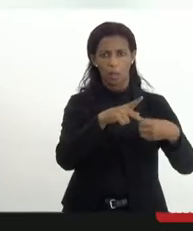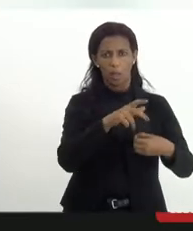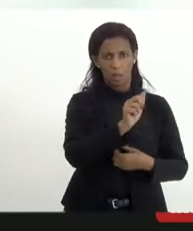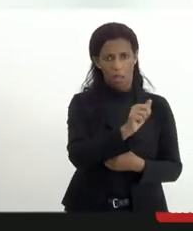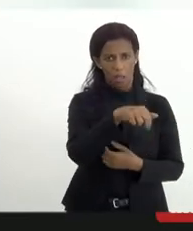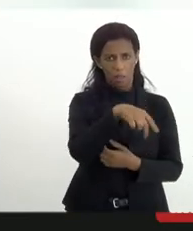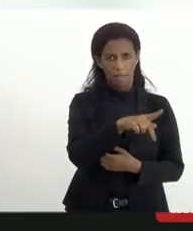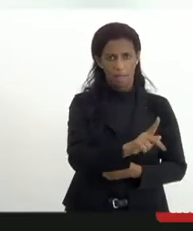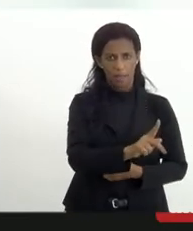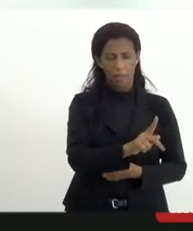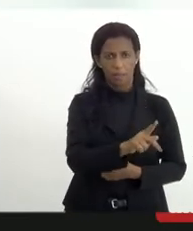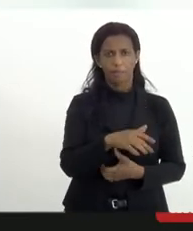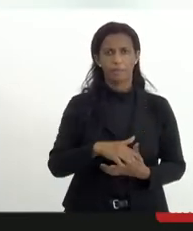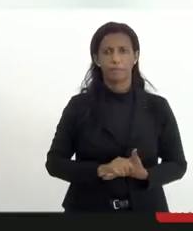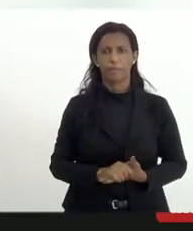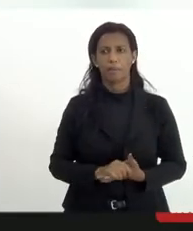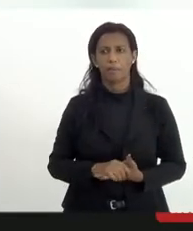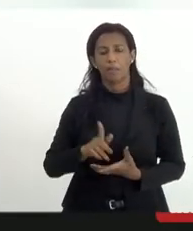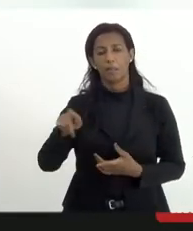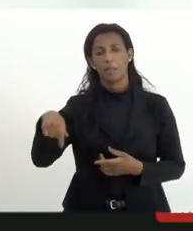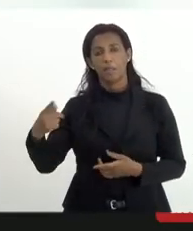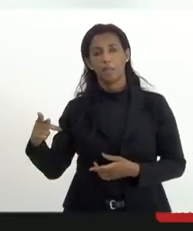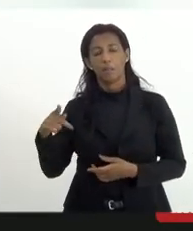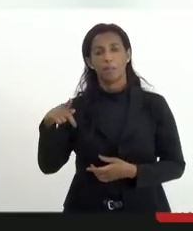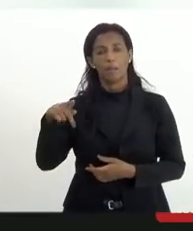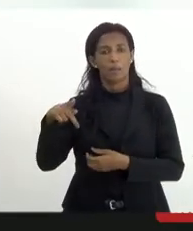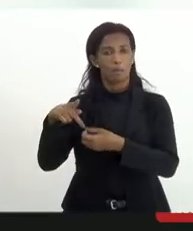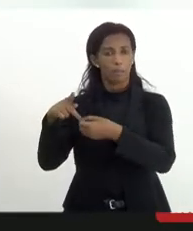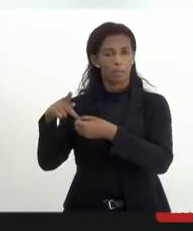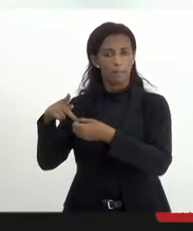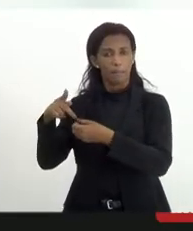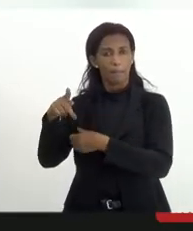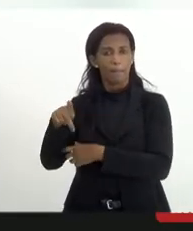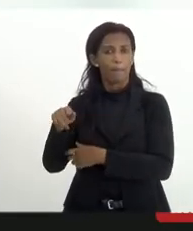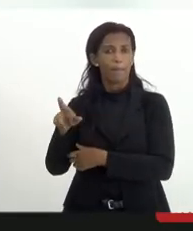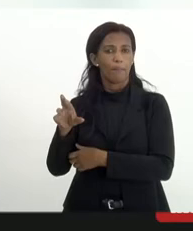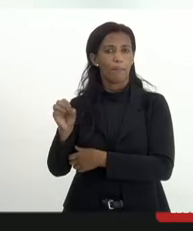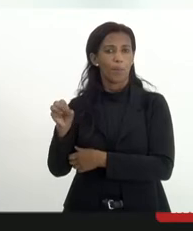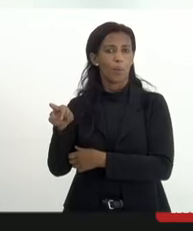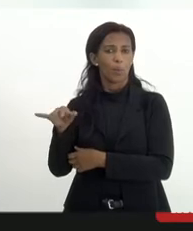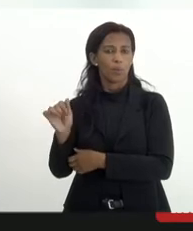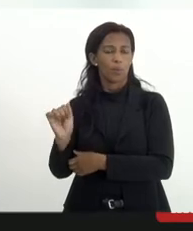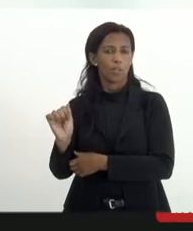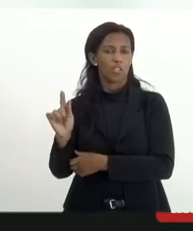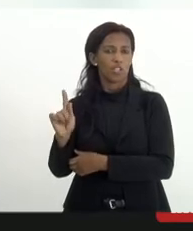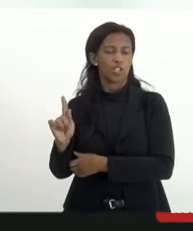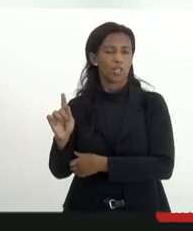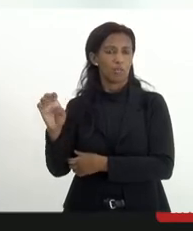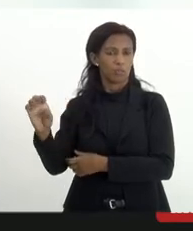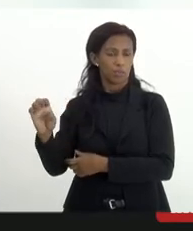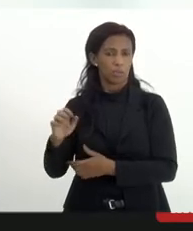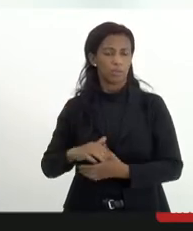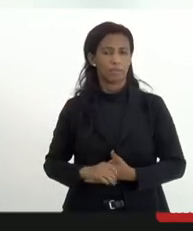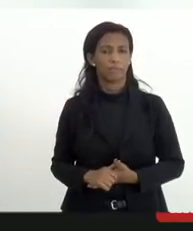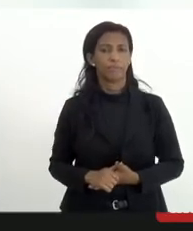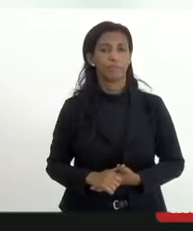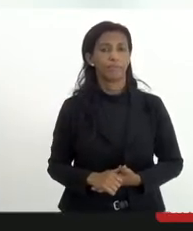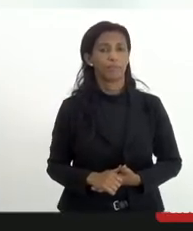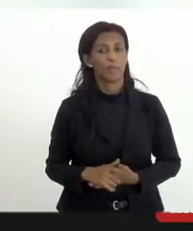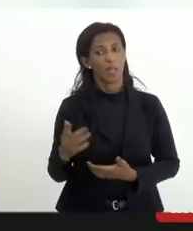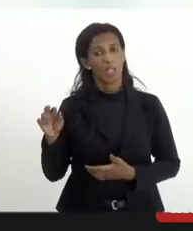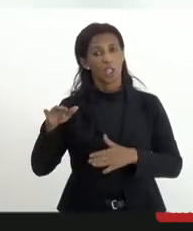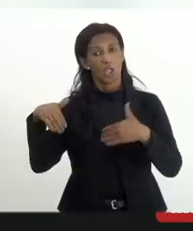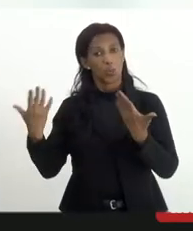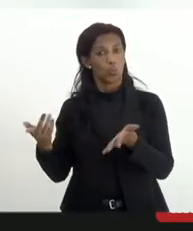ANP e a Procuradoria PG18, Procuradoria Geral do Estado, né? em última